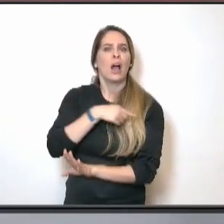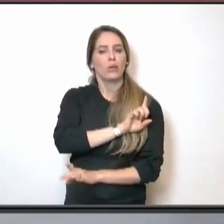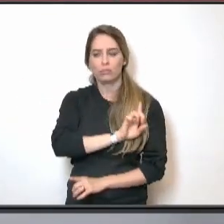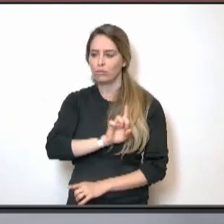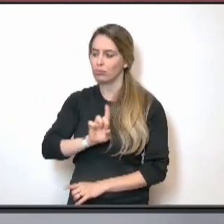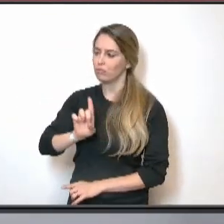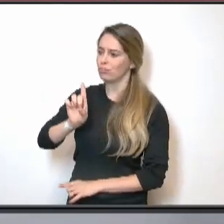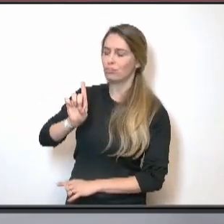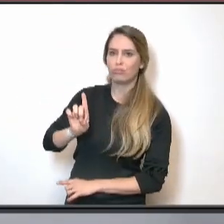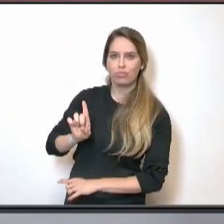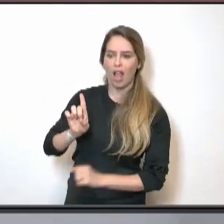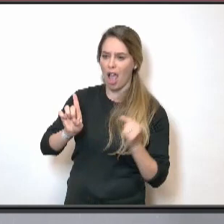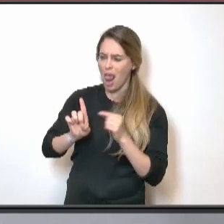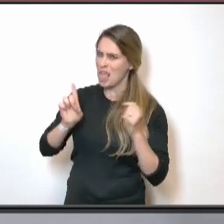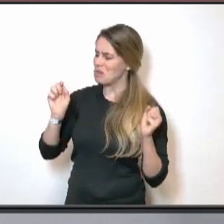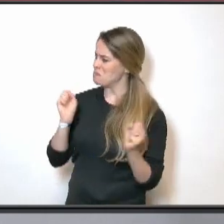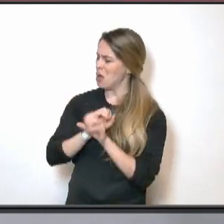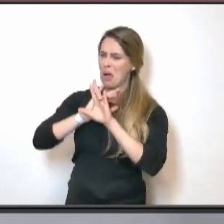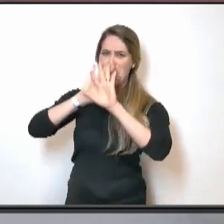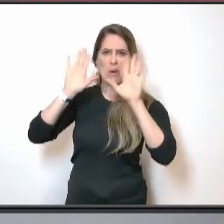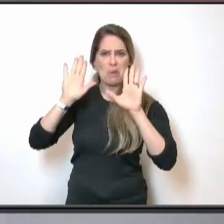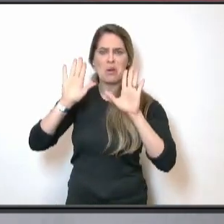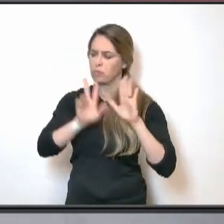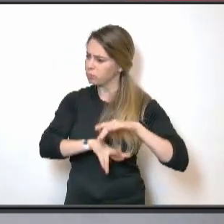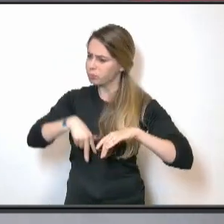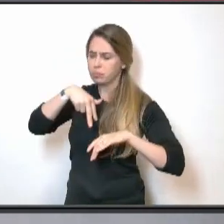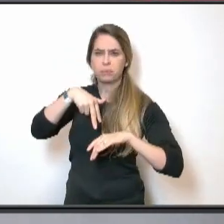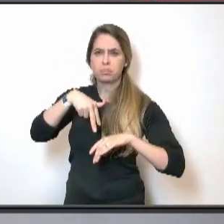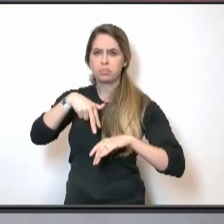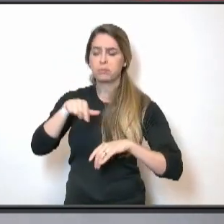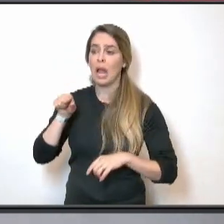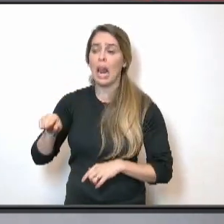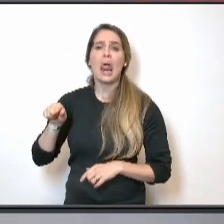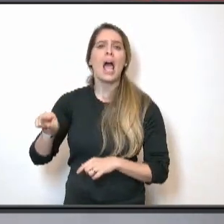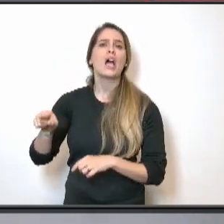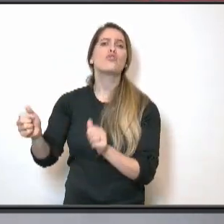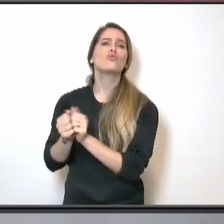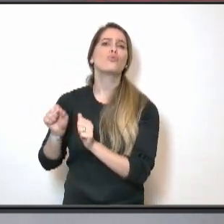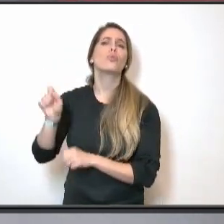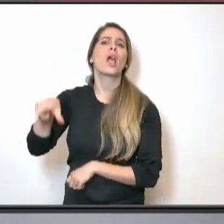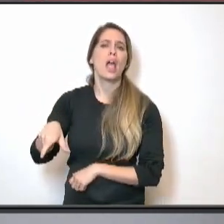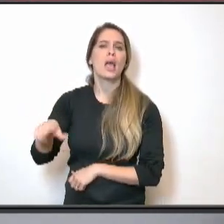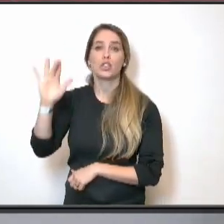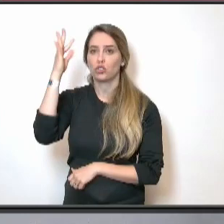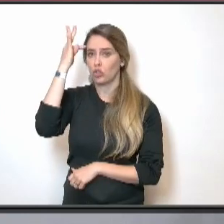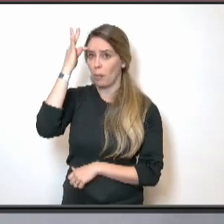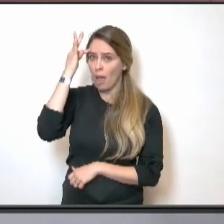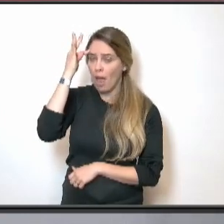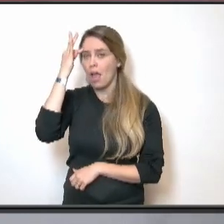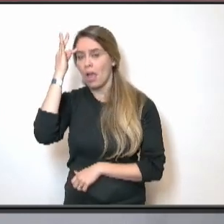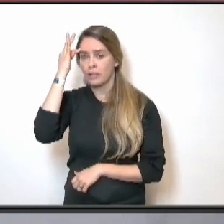glorificado, ressuscitado. Tomé não estava ali, lembram disso? Então ele aparece